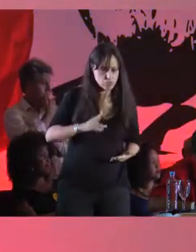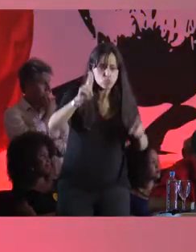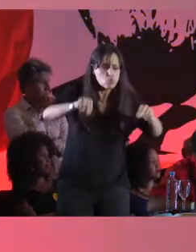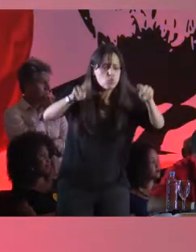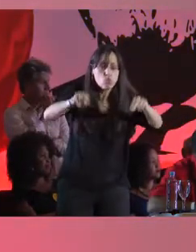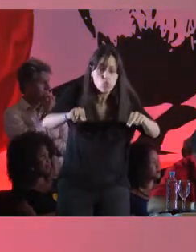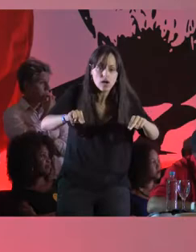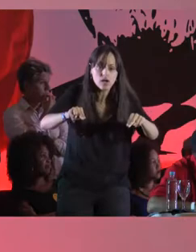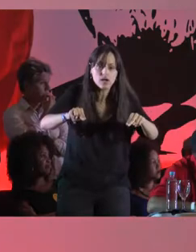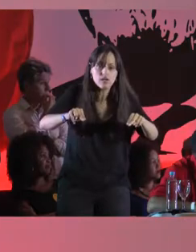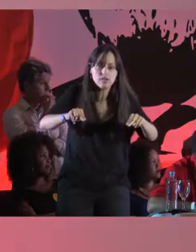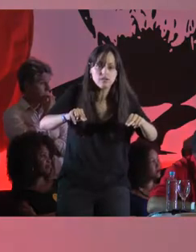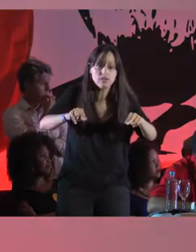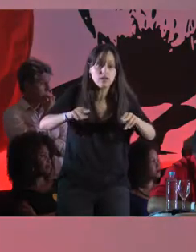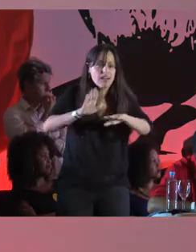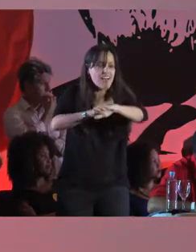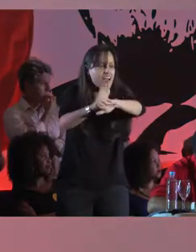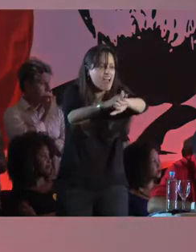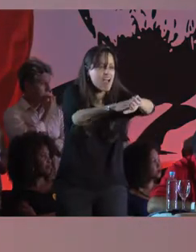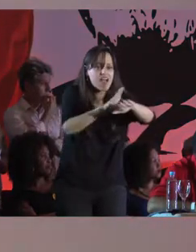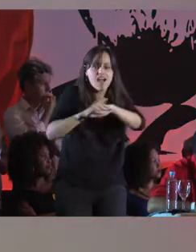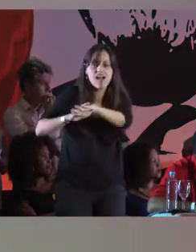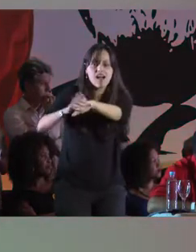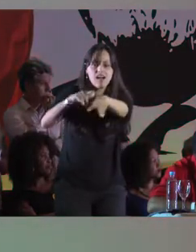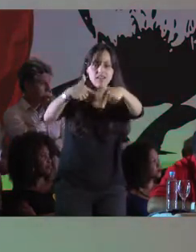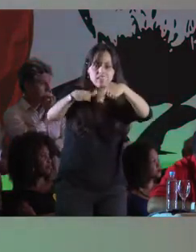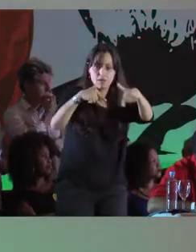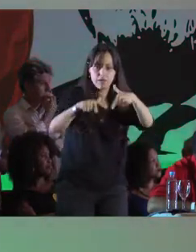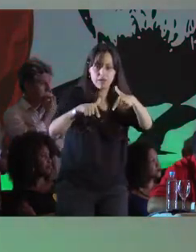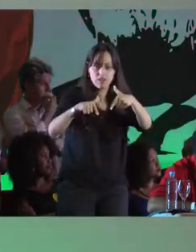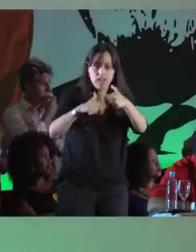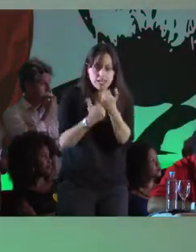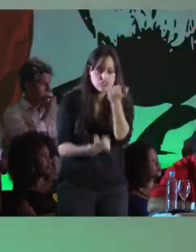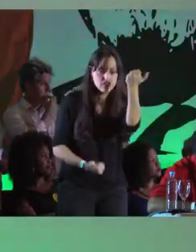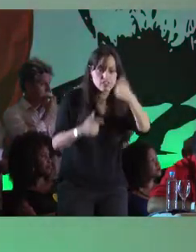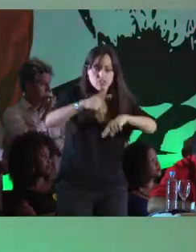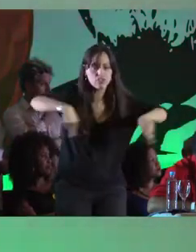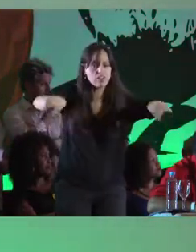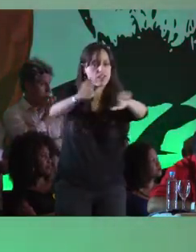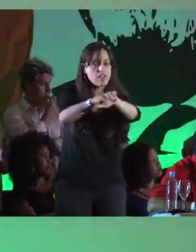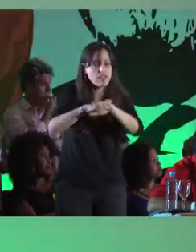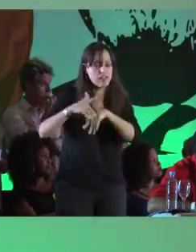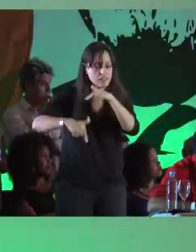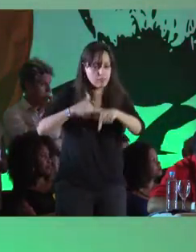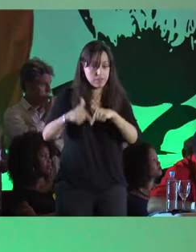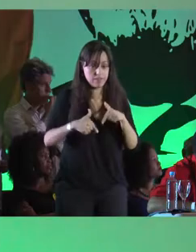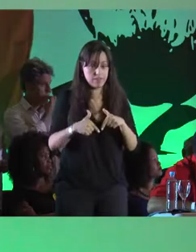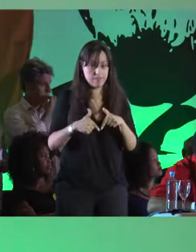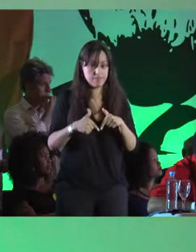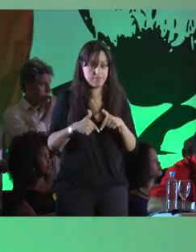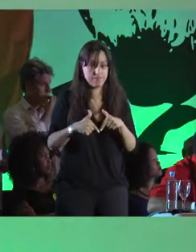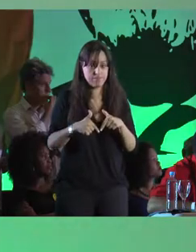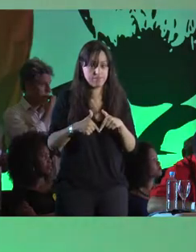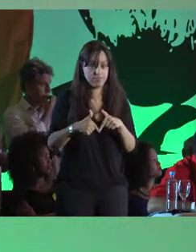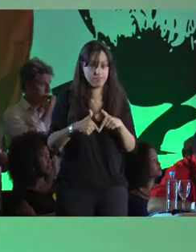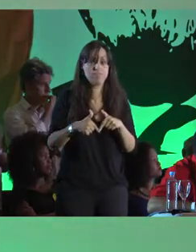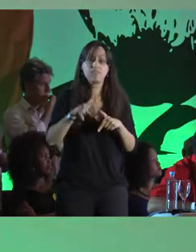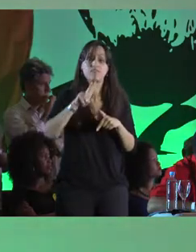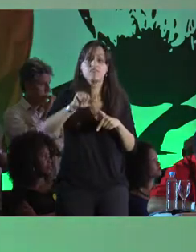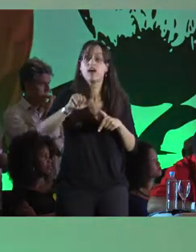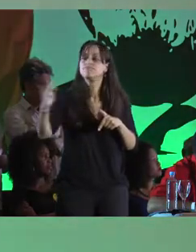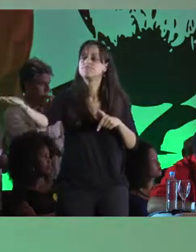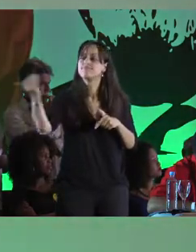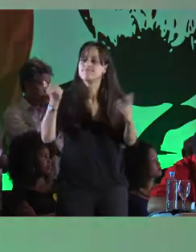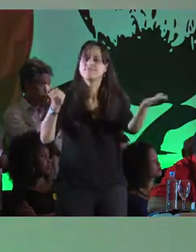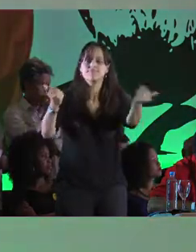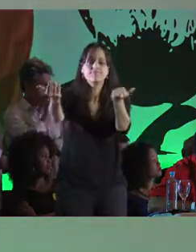trabalhadores, dirigido pelos trabalhadores e que se transformou num guarda-chuva para trazer para dentro